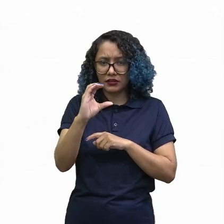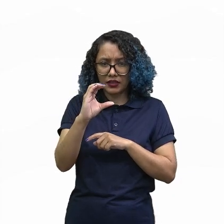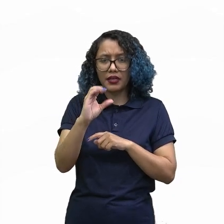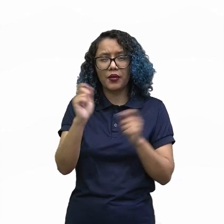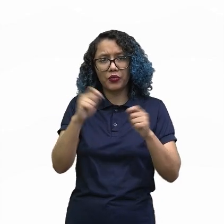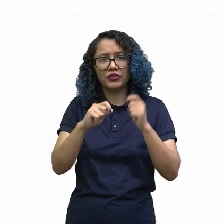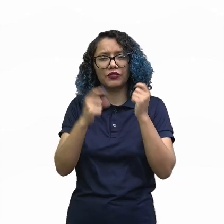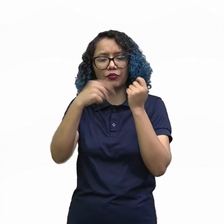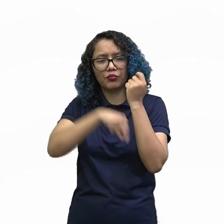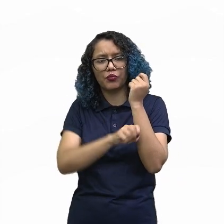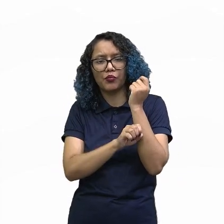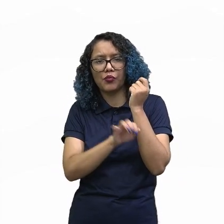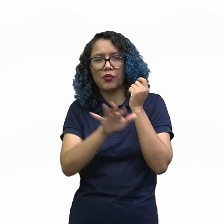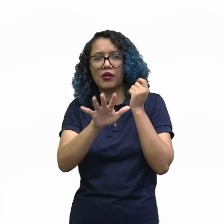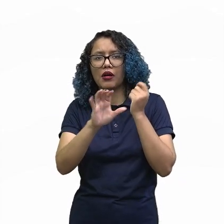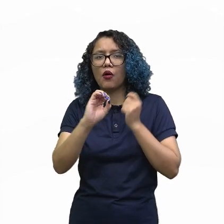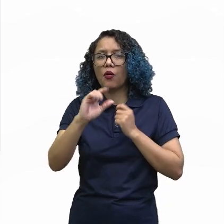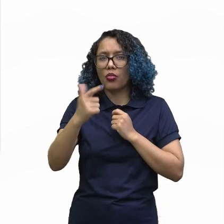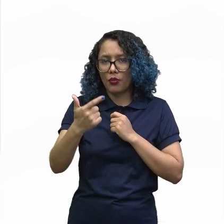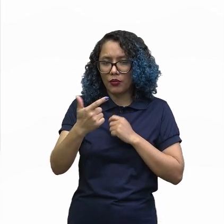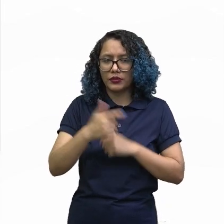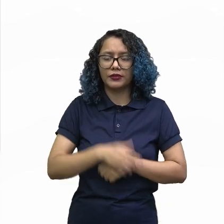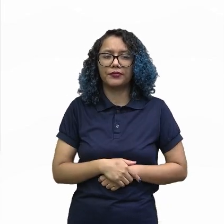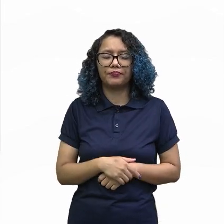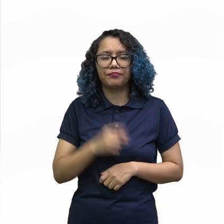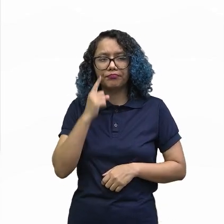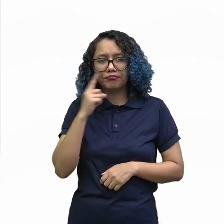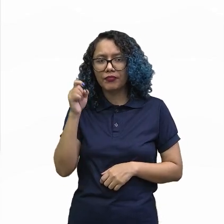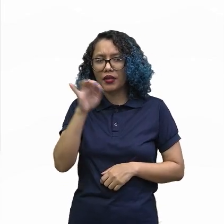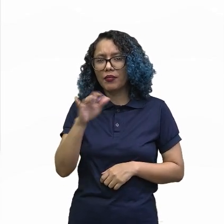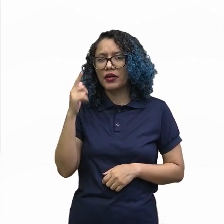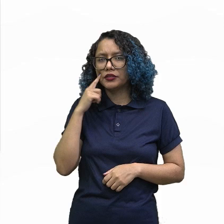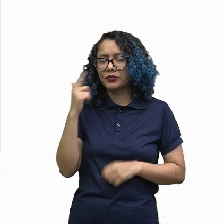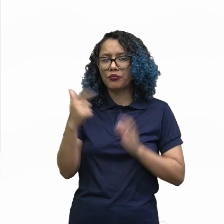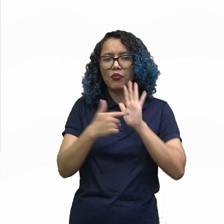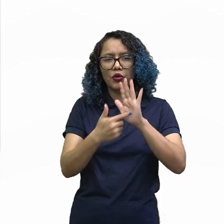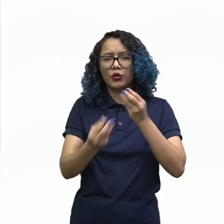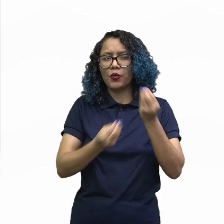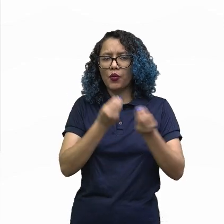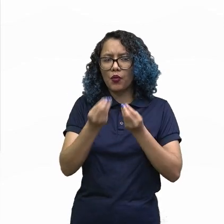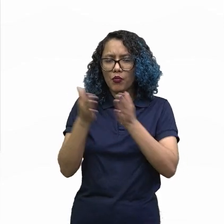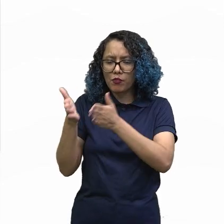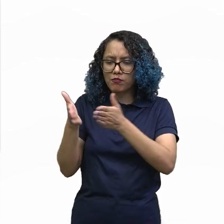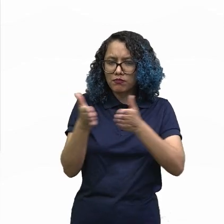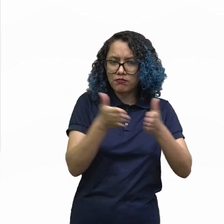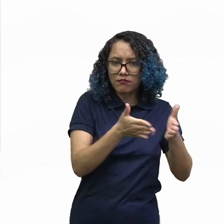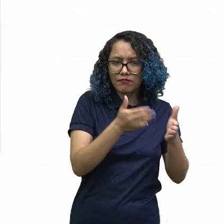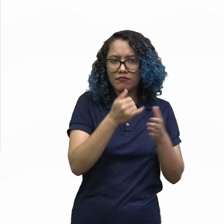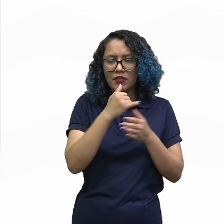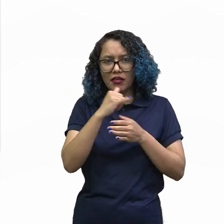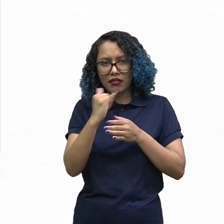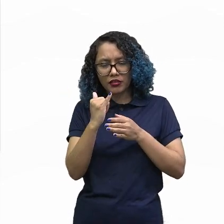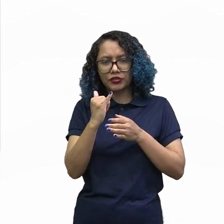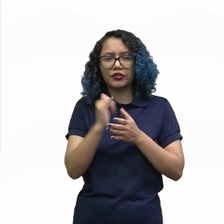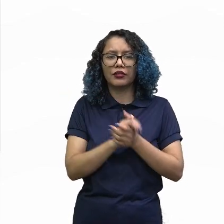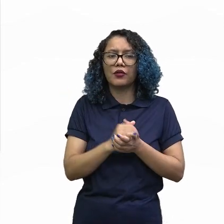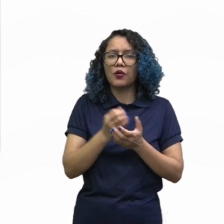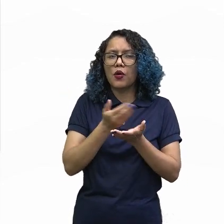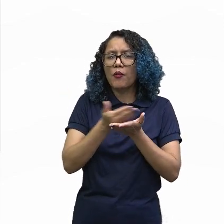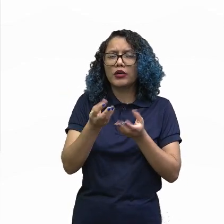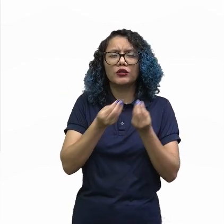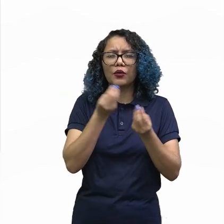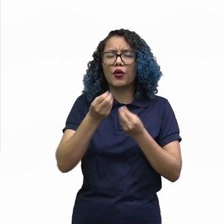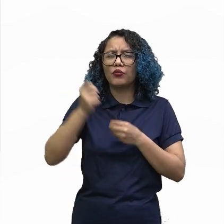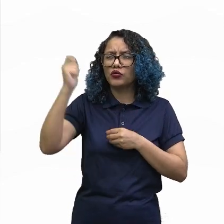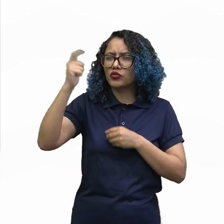oxigênio. E aí nós temos na imagem esse ciclo energético da biomassa, né? Começa lá com a energia vinda do sol, né? Que